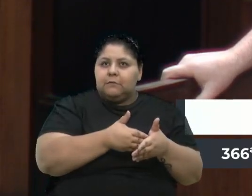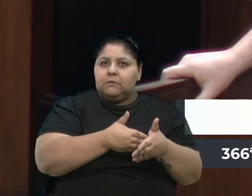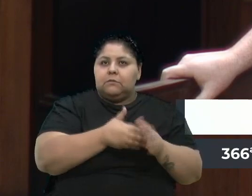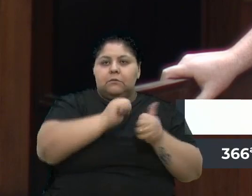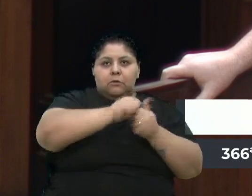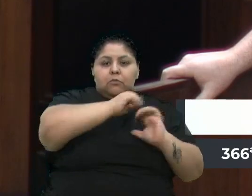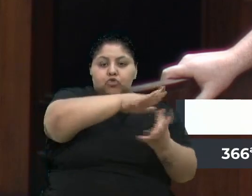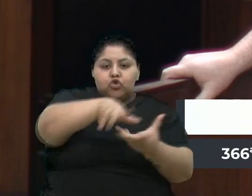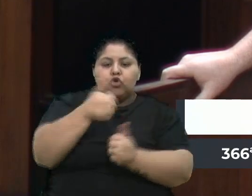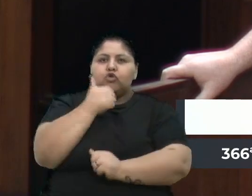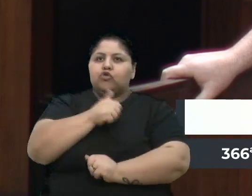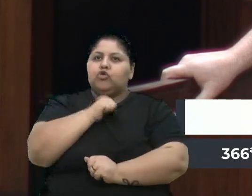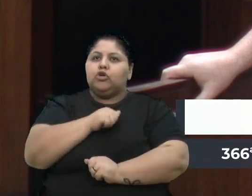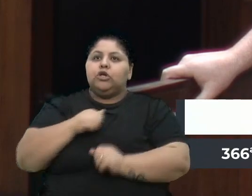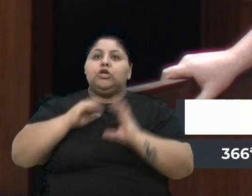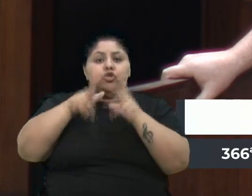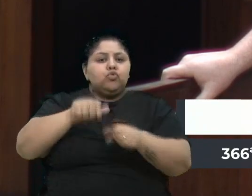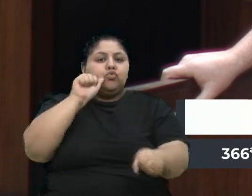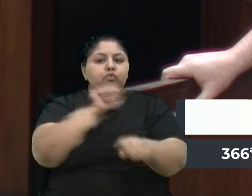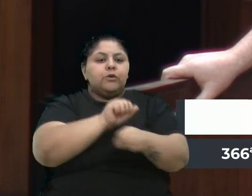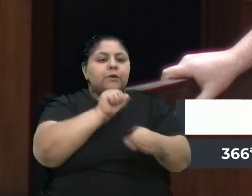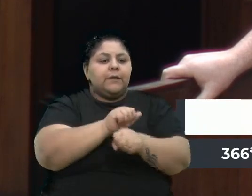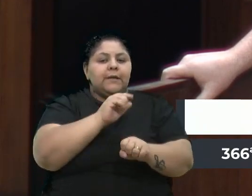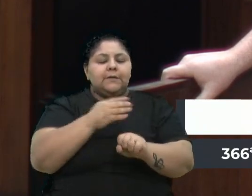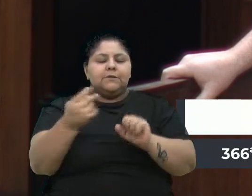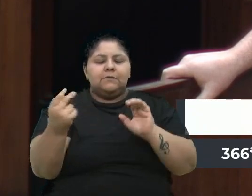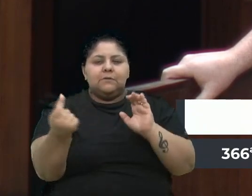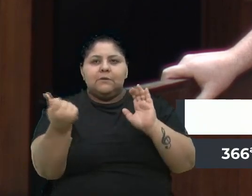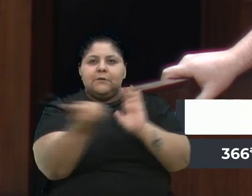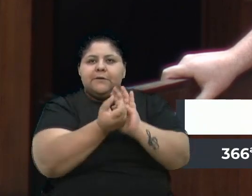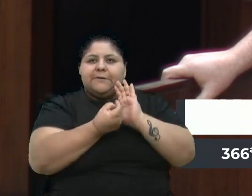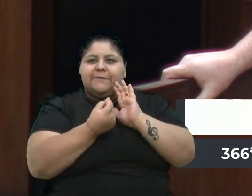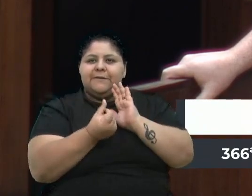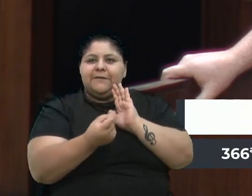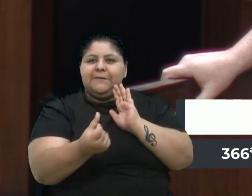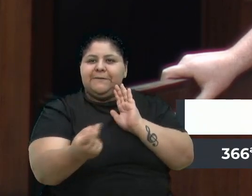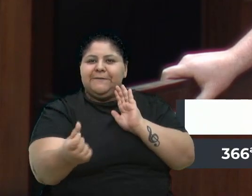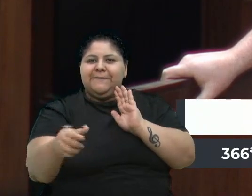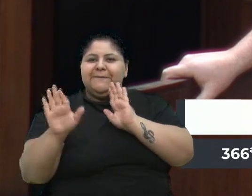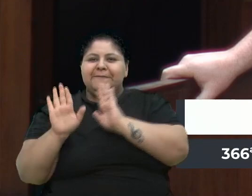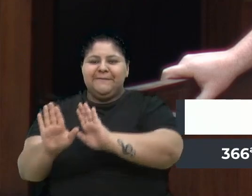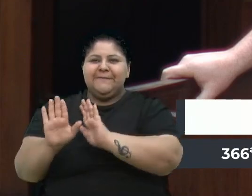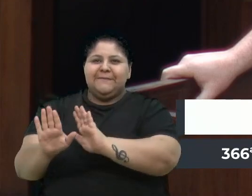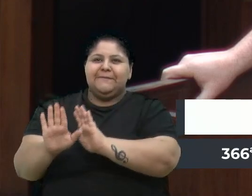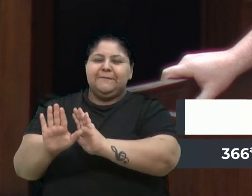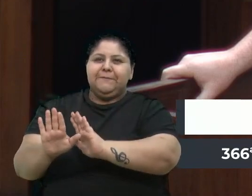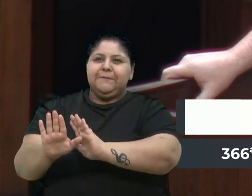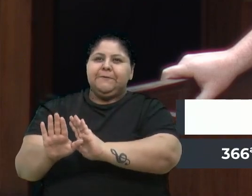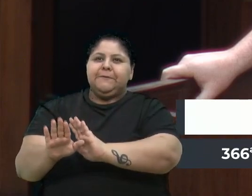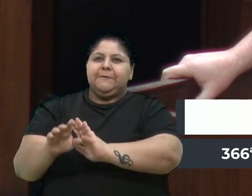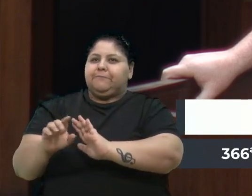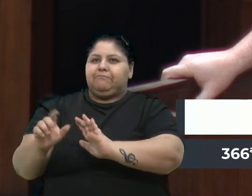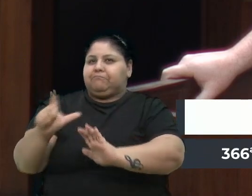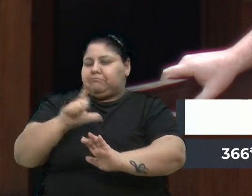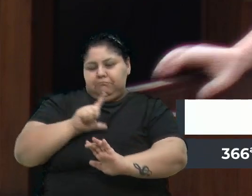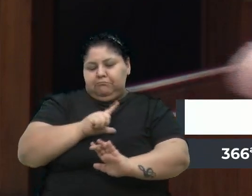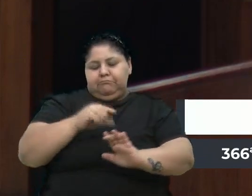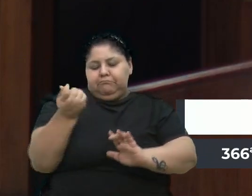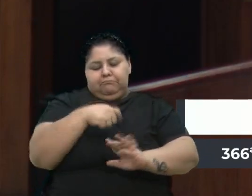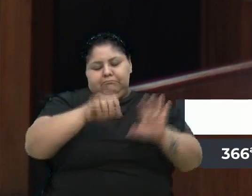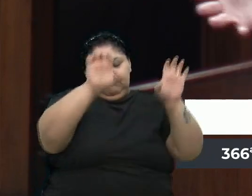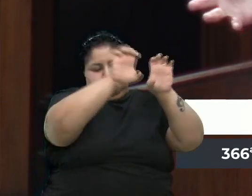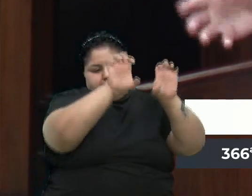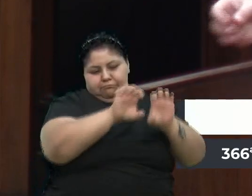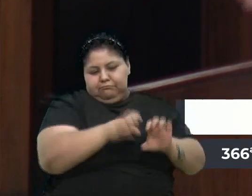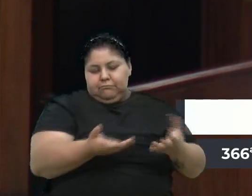isso permanece. É um legado que fica, né? E não tem necessidade de investimento em estrutura, em